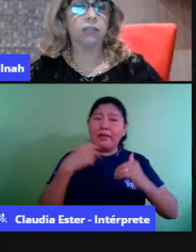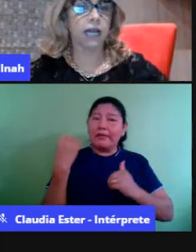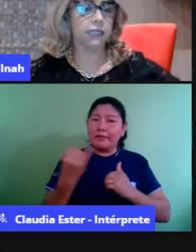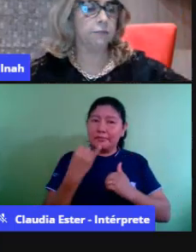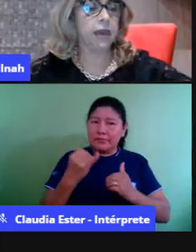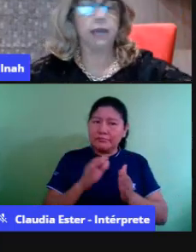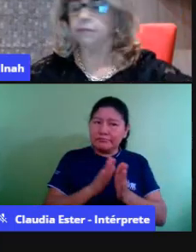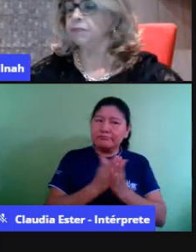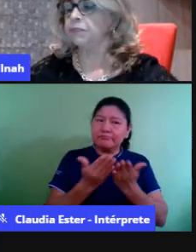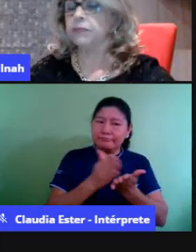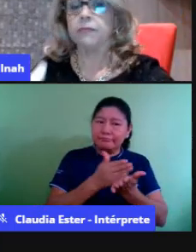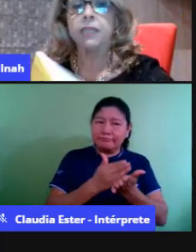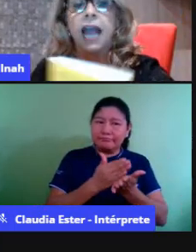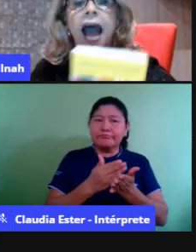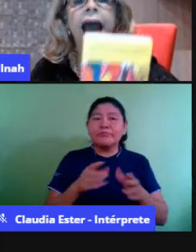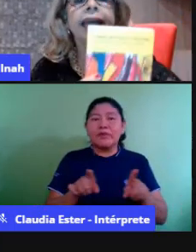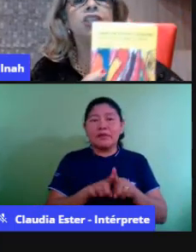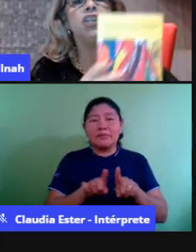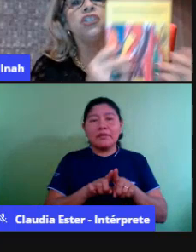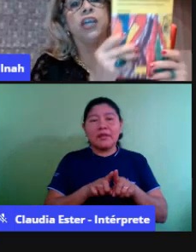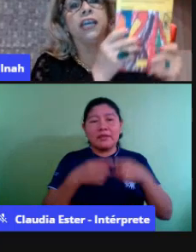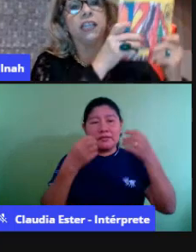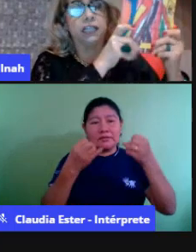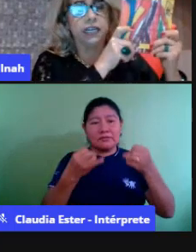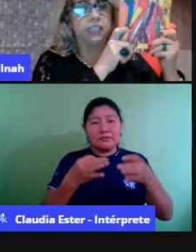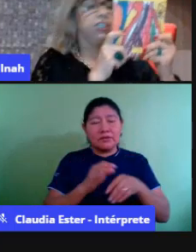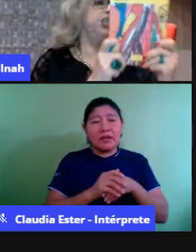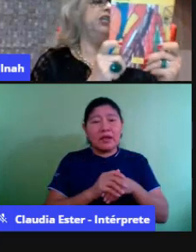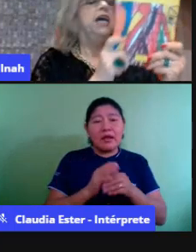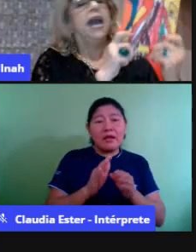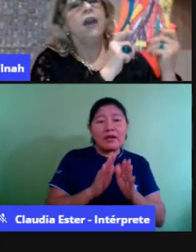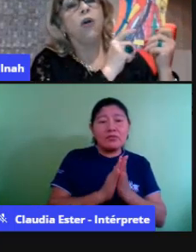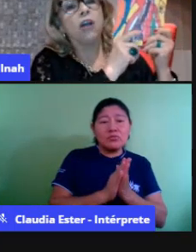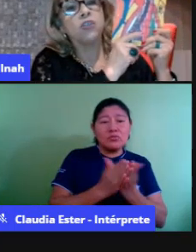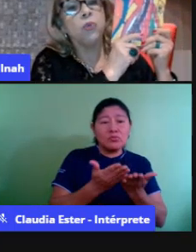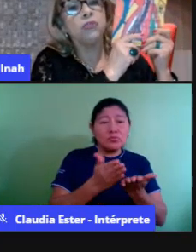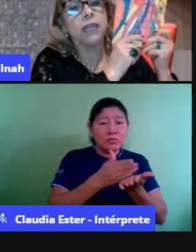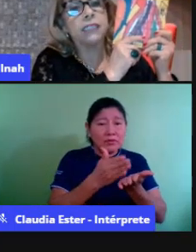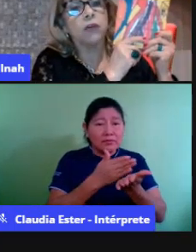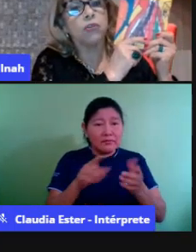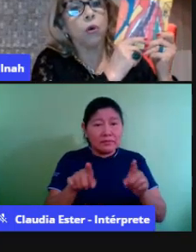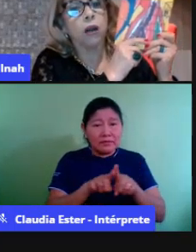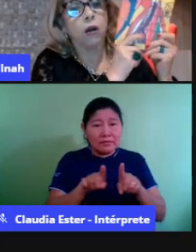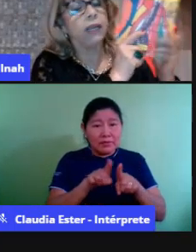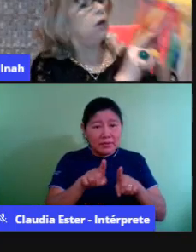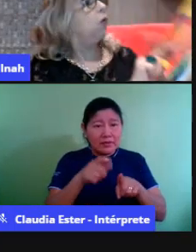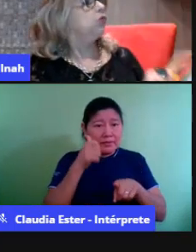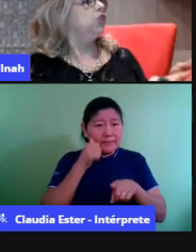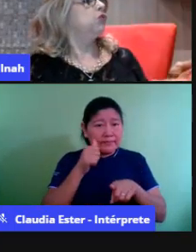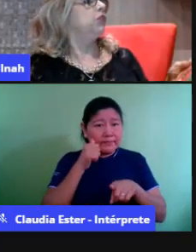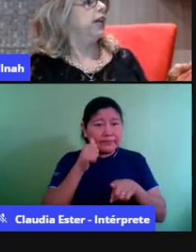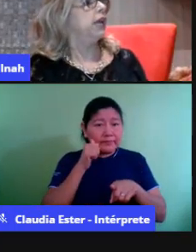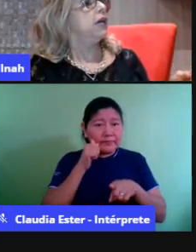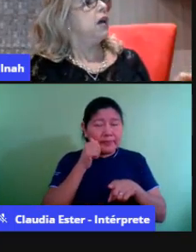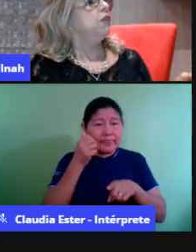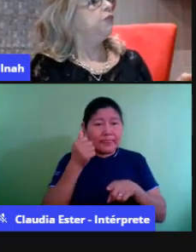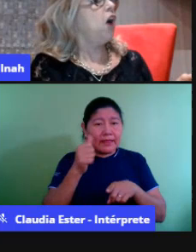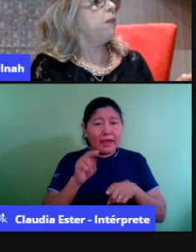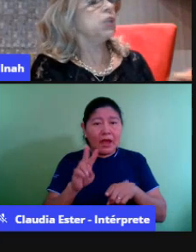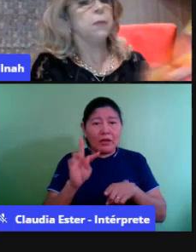quero ressaltar também a Edith Ederdick. Eu gosto muito dessa autora. Olha o título